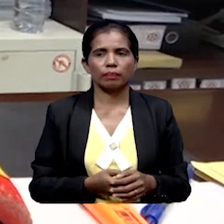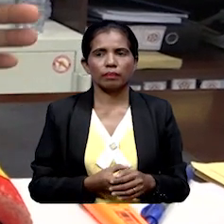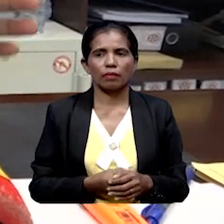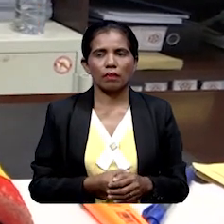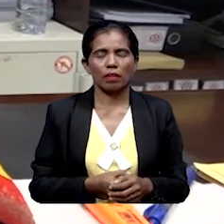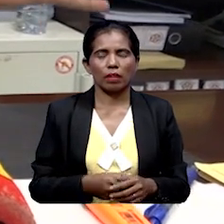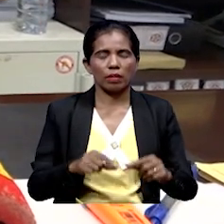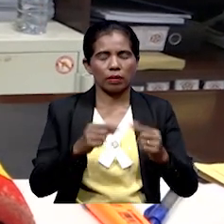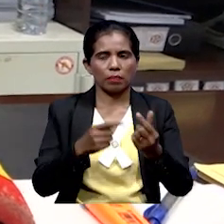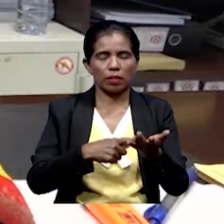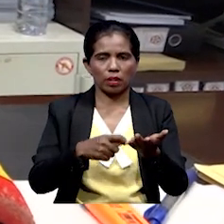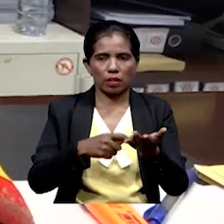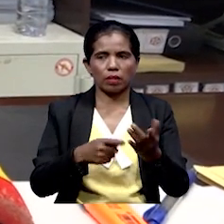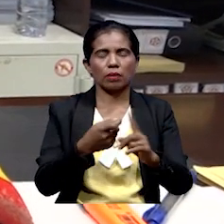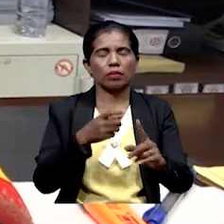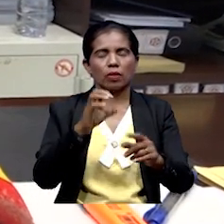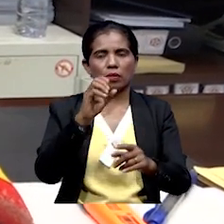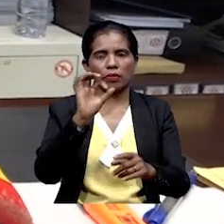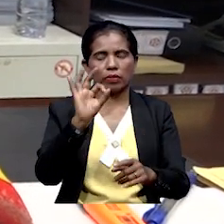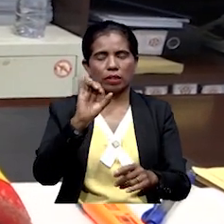equipa técnico, lihusi oficina nacional, halo hela